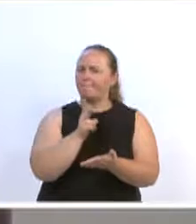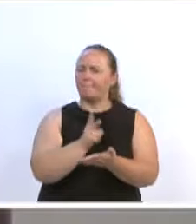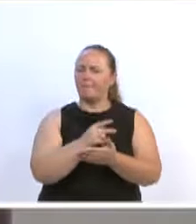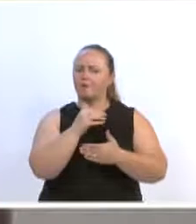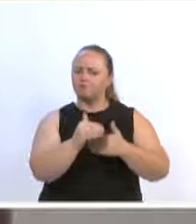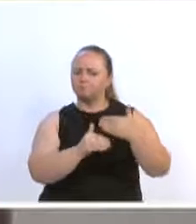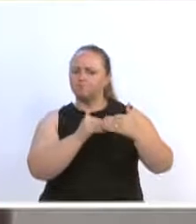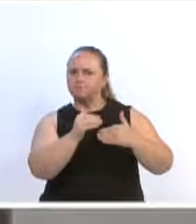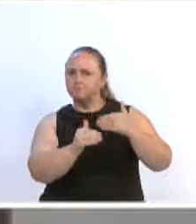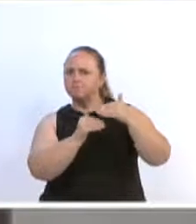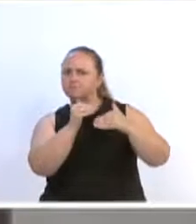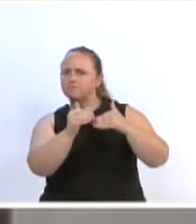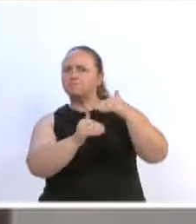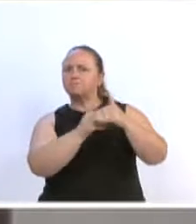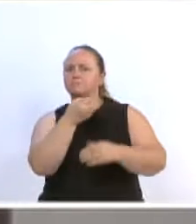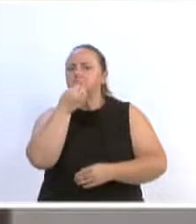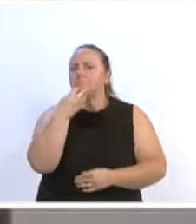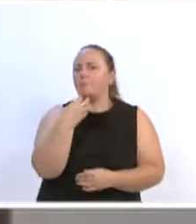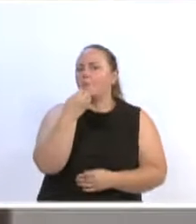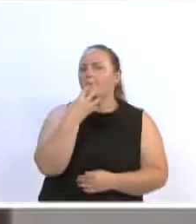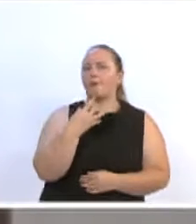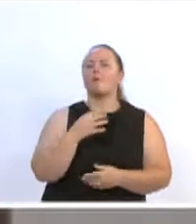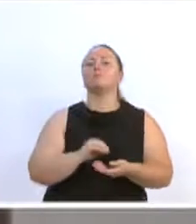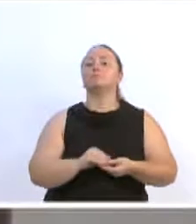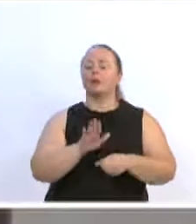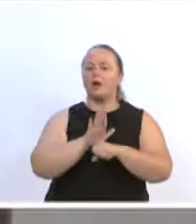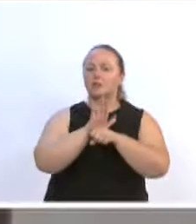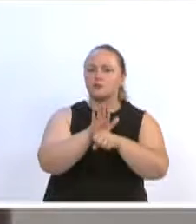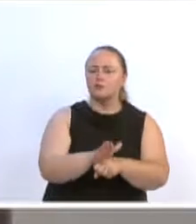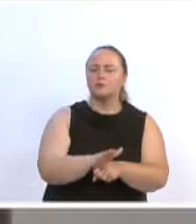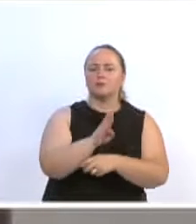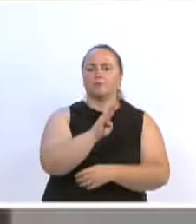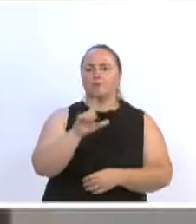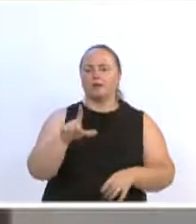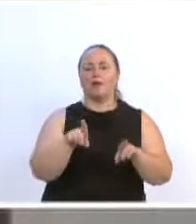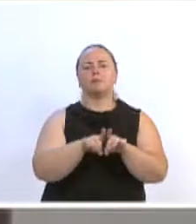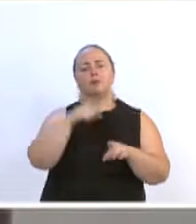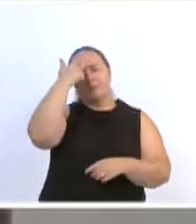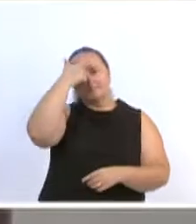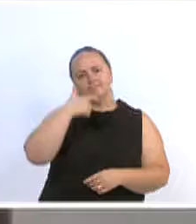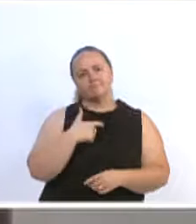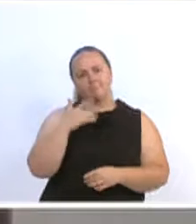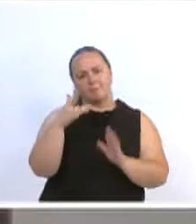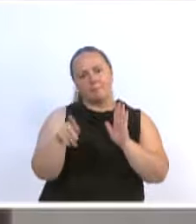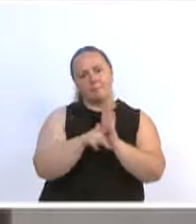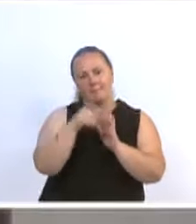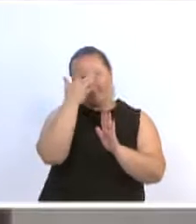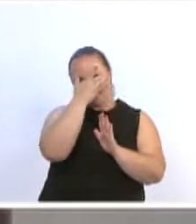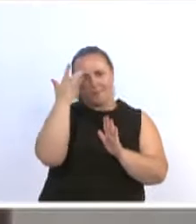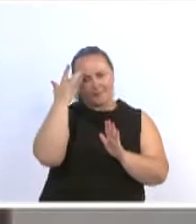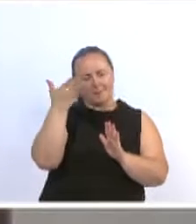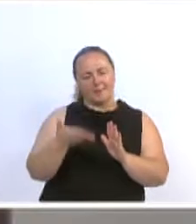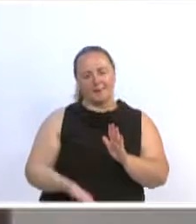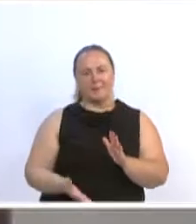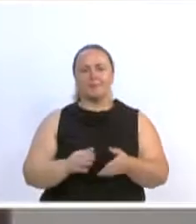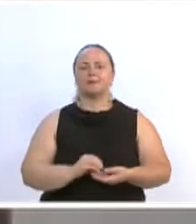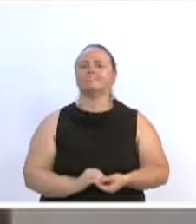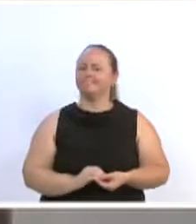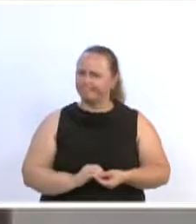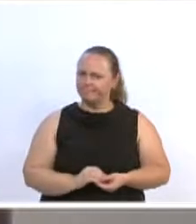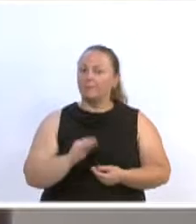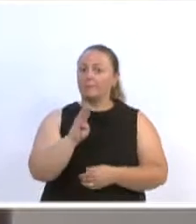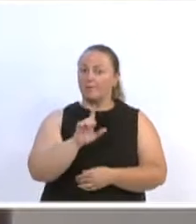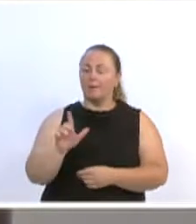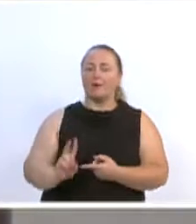crescendo numa crescente muito boa para o tribunal e para o marido também e com certeza o metal tem muito a ganhar nos dois sentidos nos dois valores